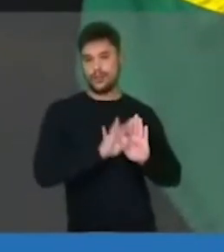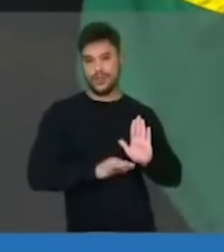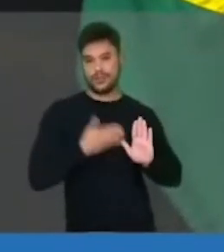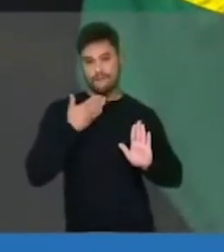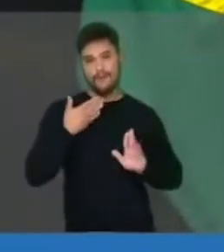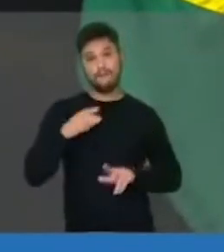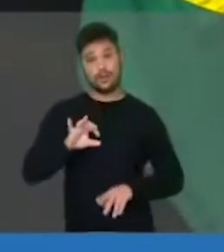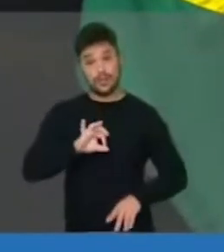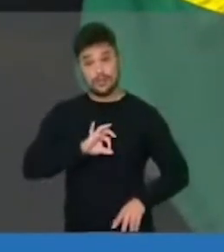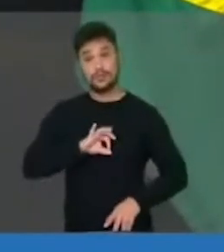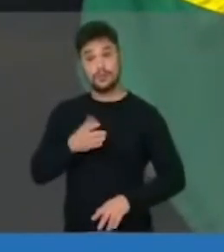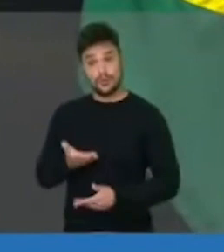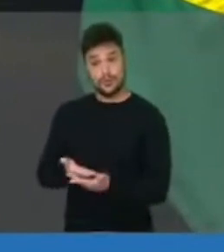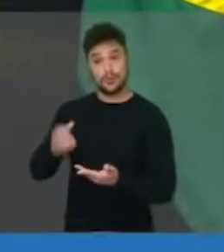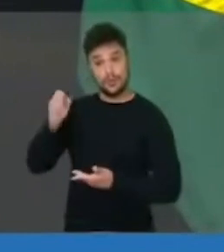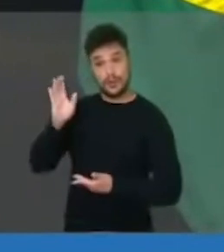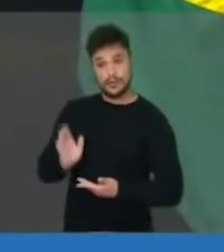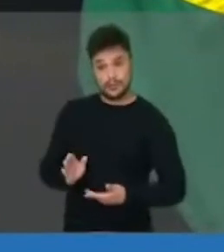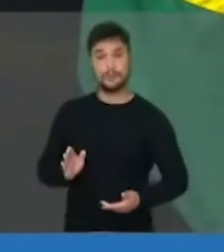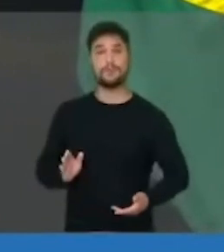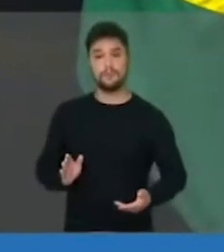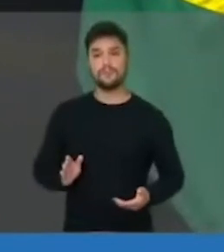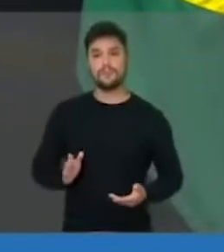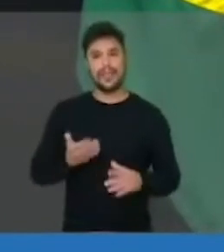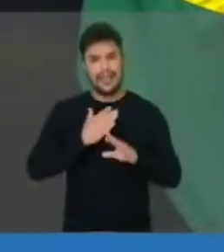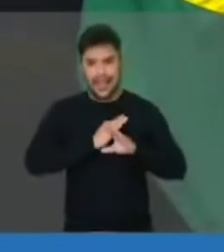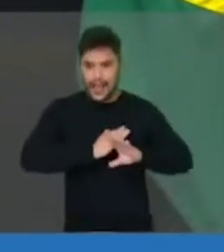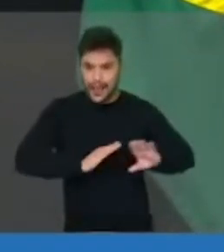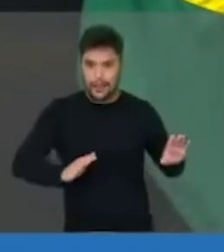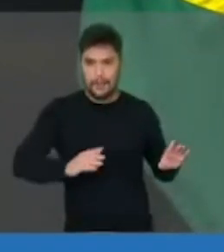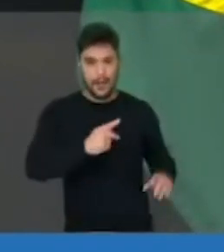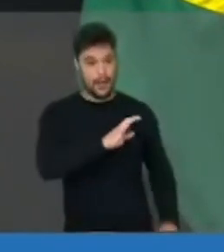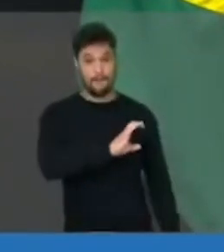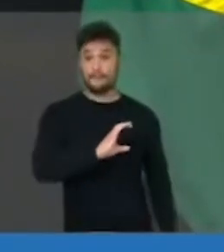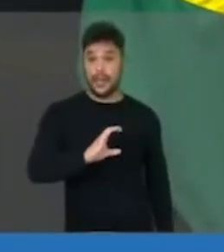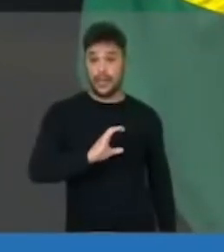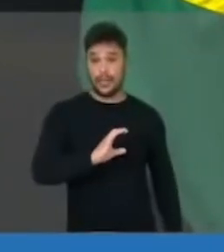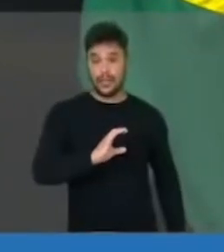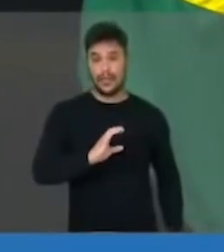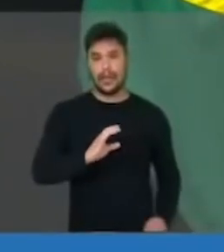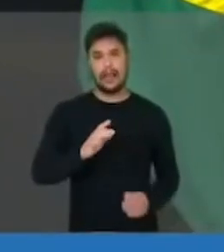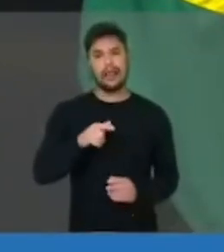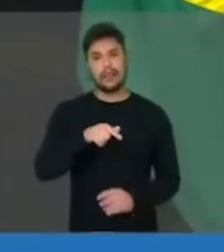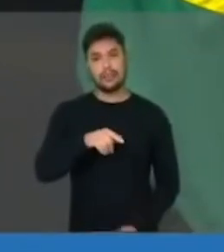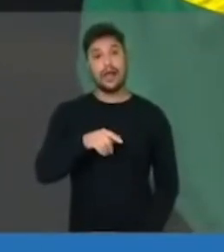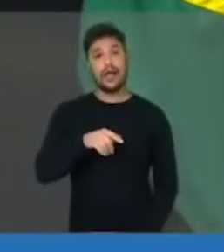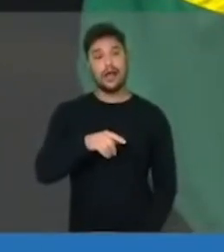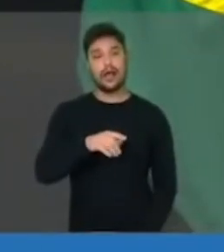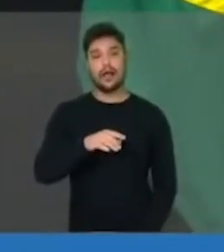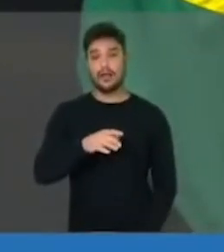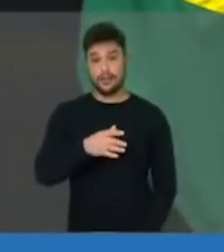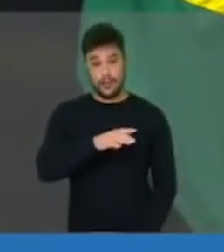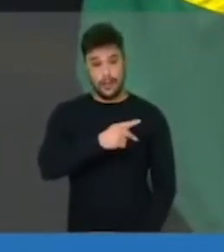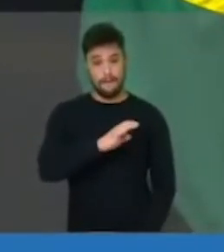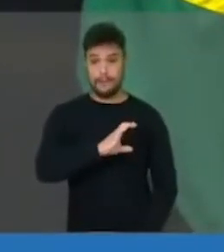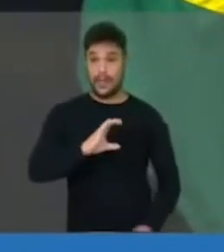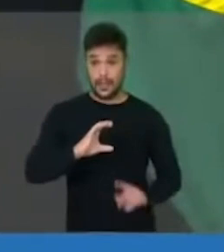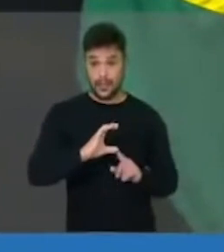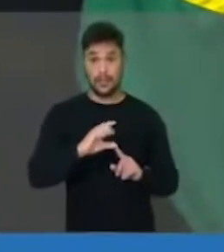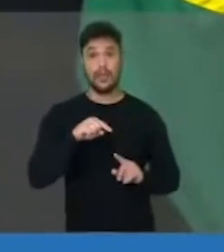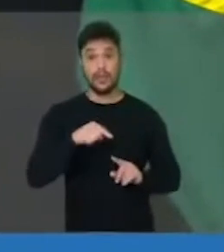pública do nosso país e negar e derrotar a PEC da farça da Segurança Pública que foi